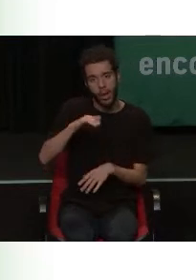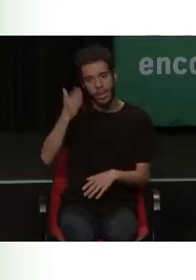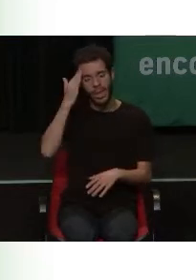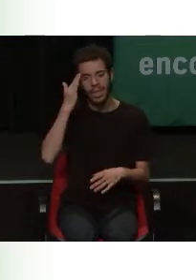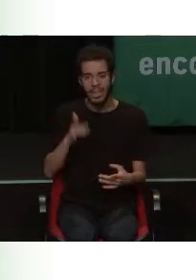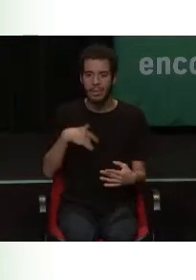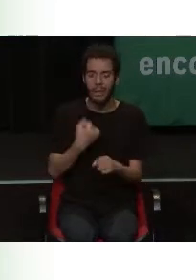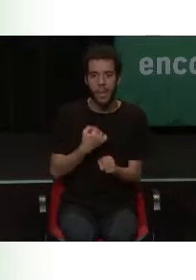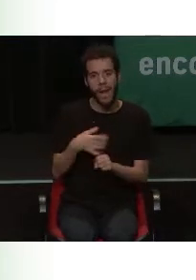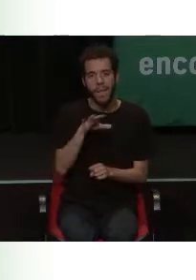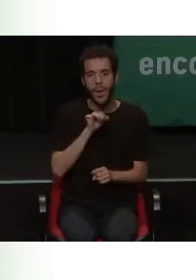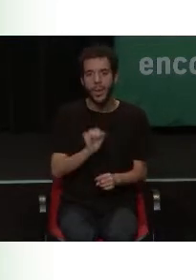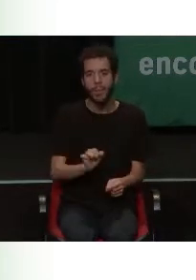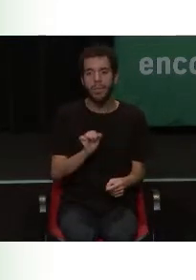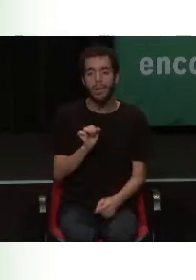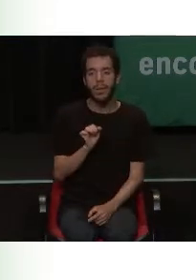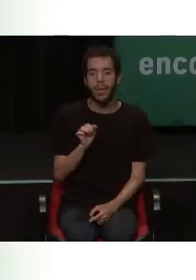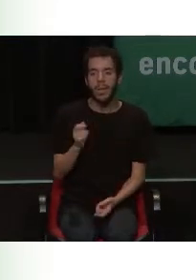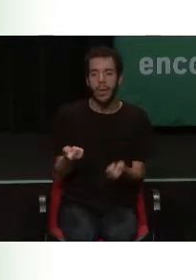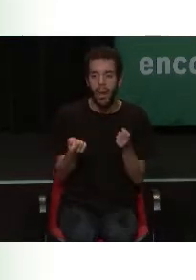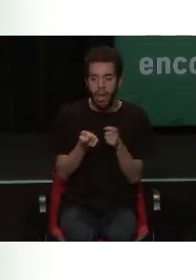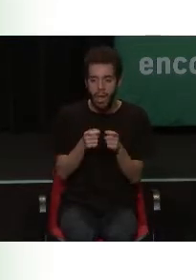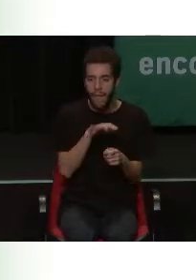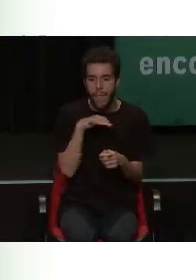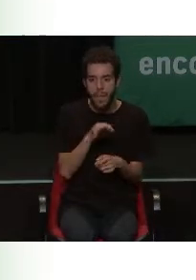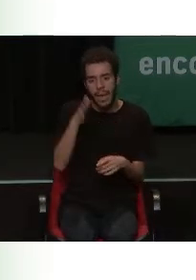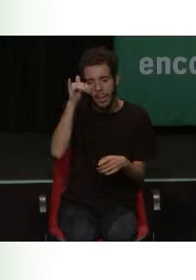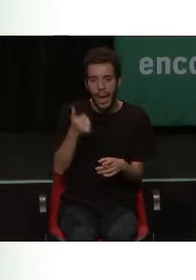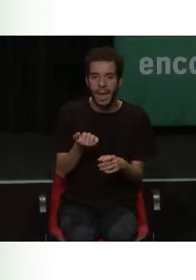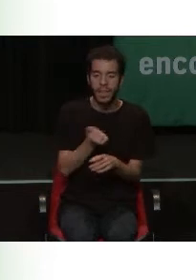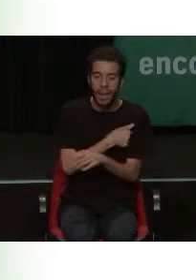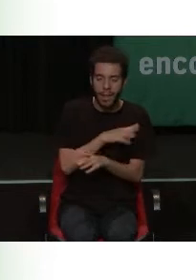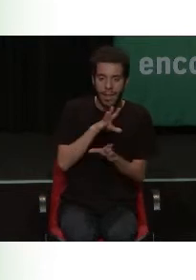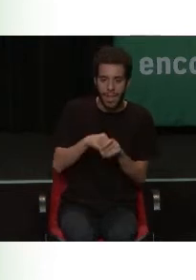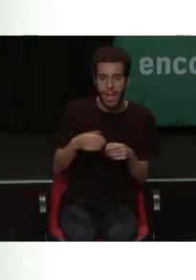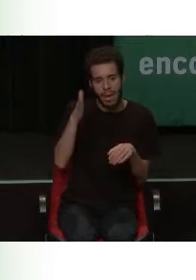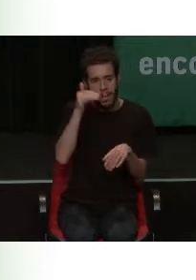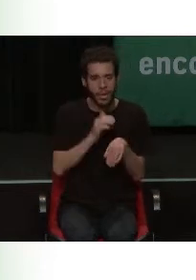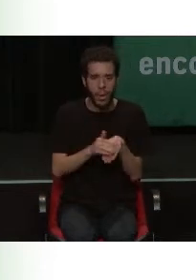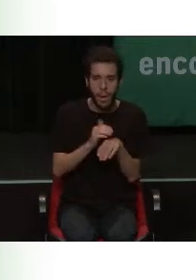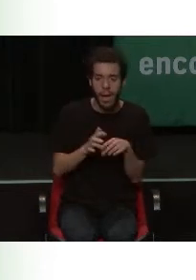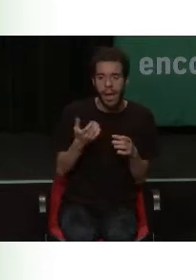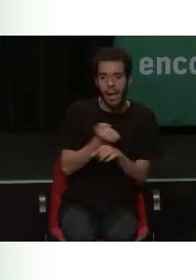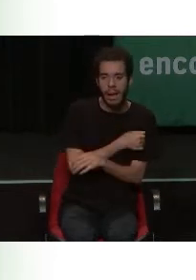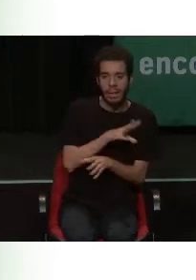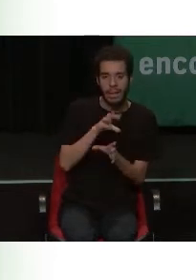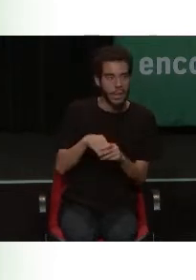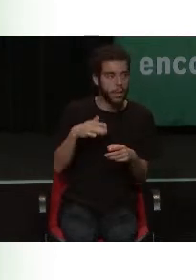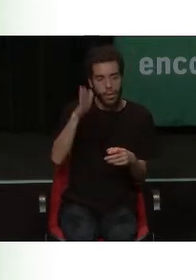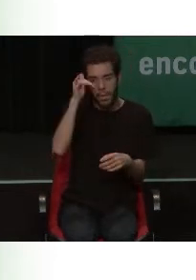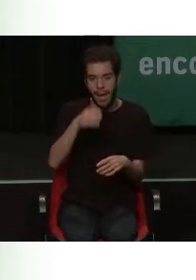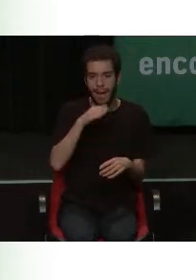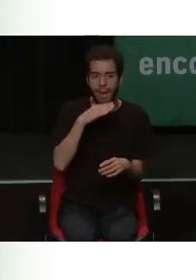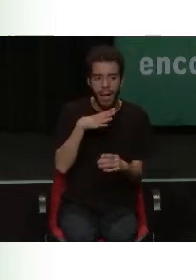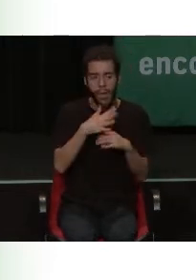proximidade familiar da presença dos animais de companhia nas nossas casas, os animais de companhia que